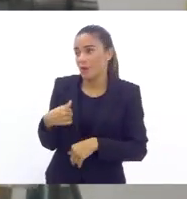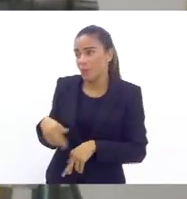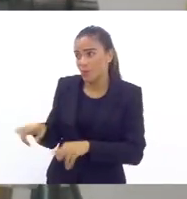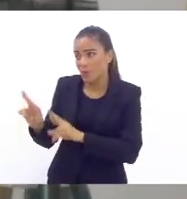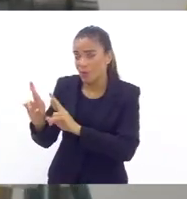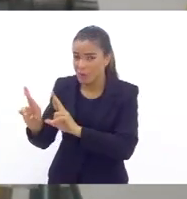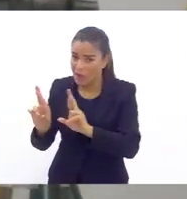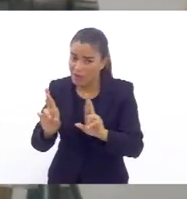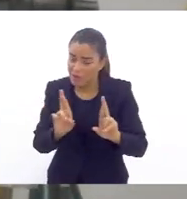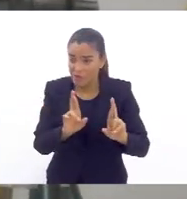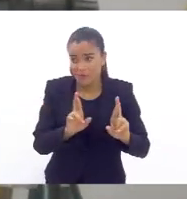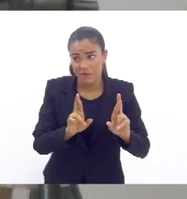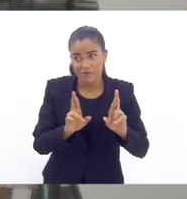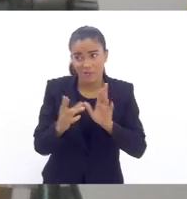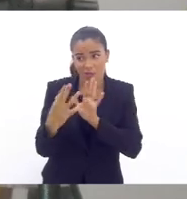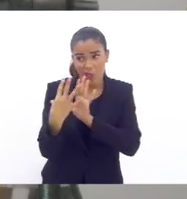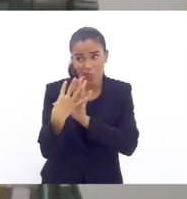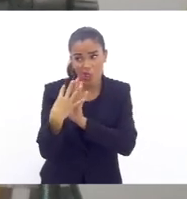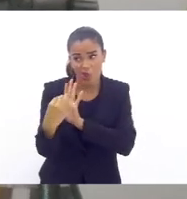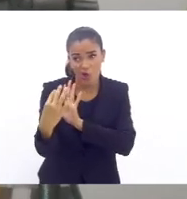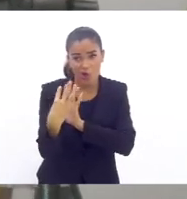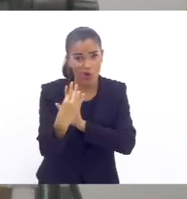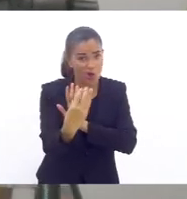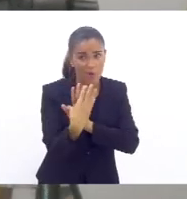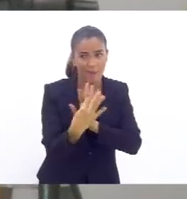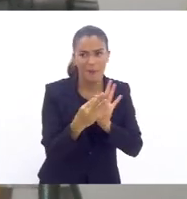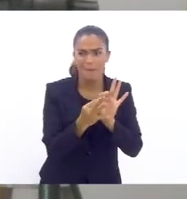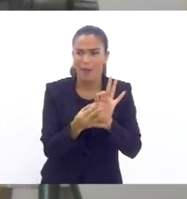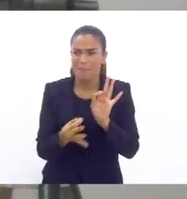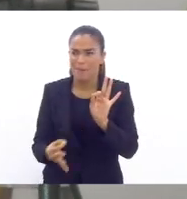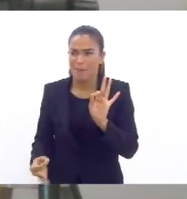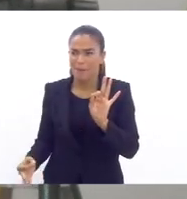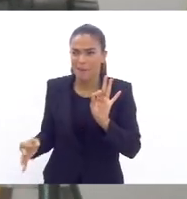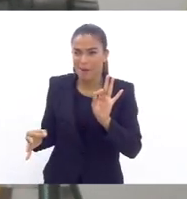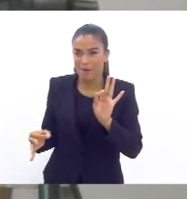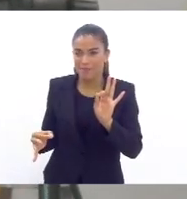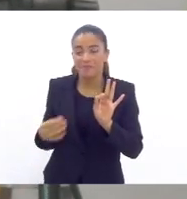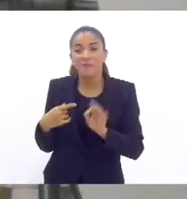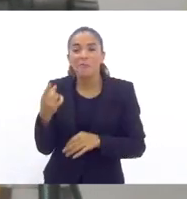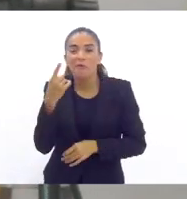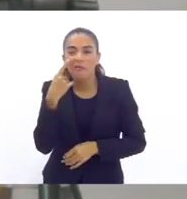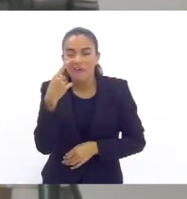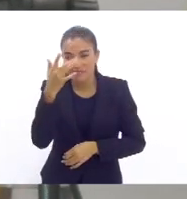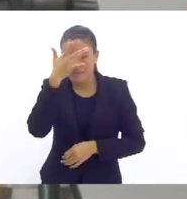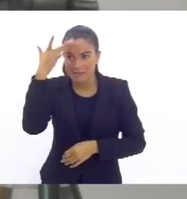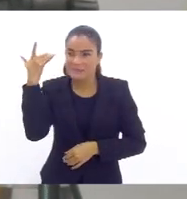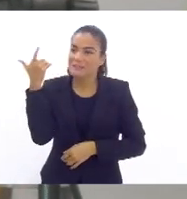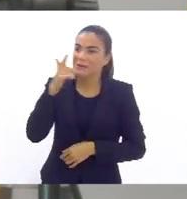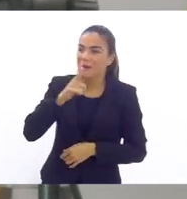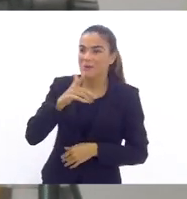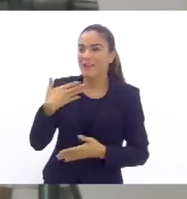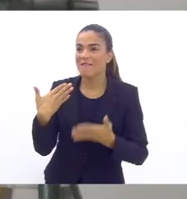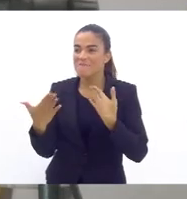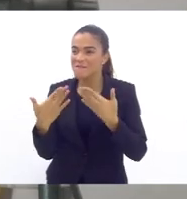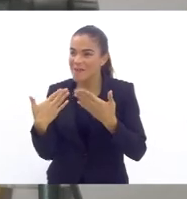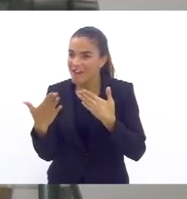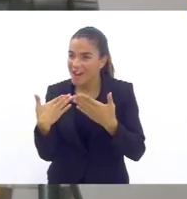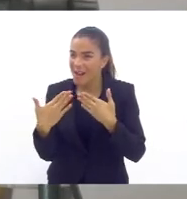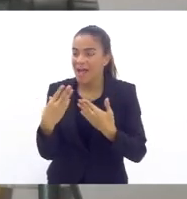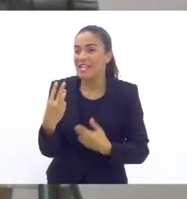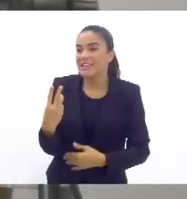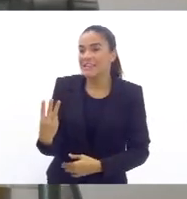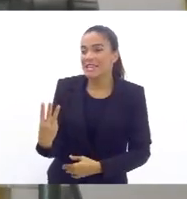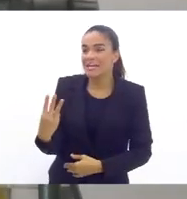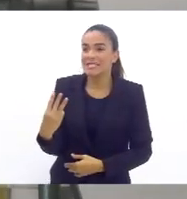emite o meu exemplo de falar muito então vamos ver se as pessoas conseguem falar conseguem falar em três